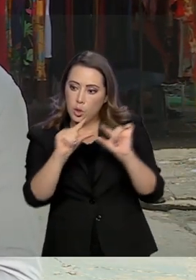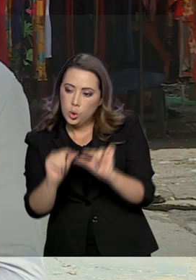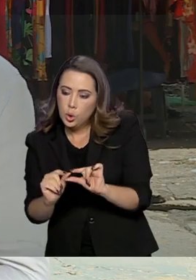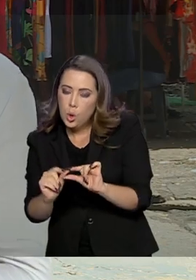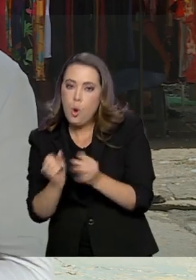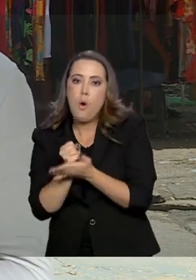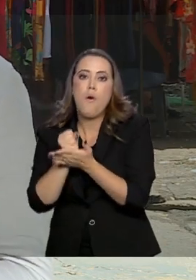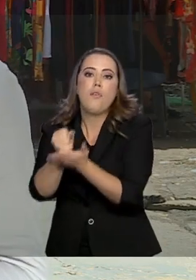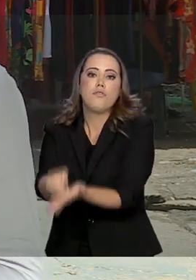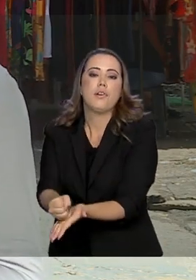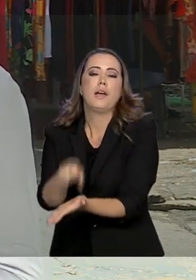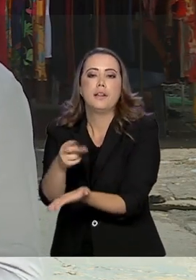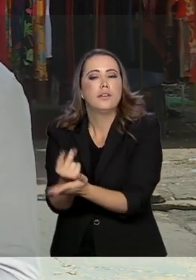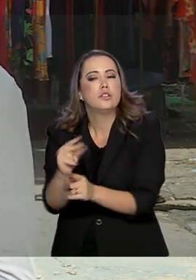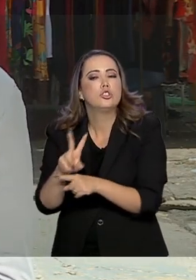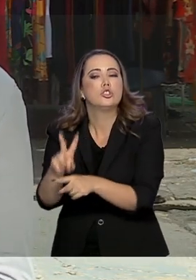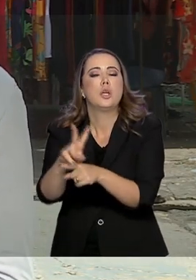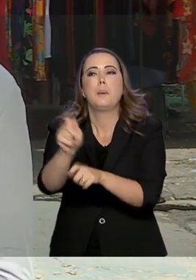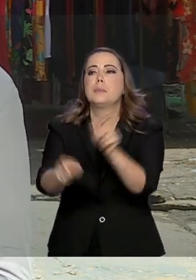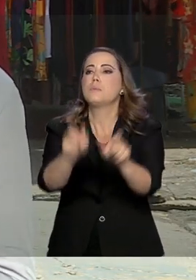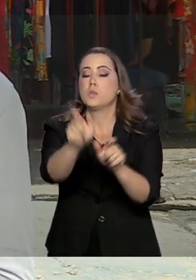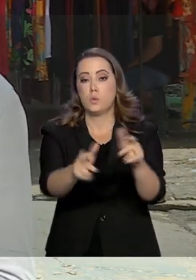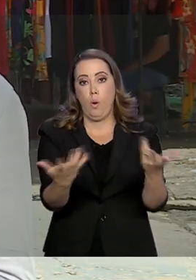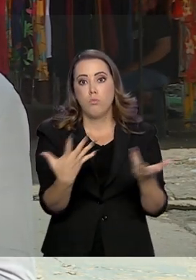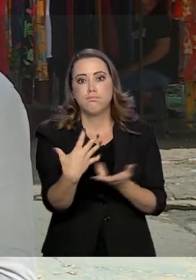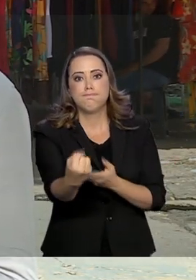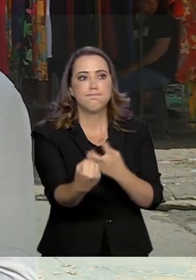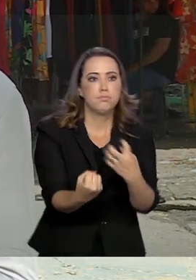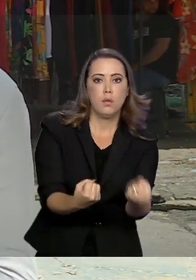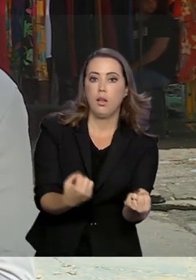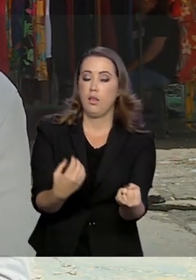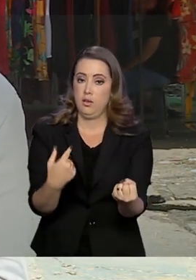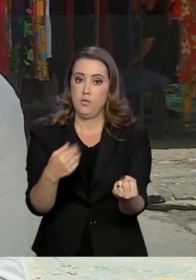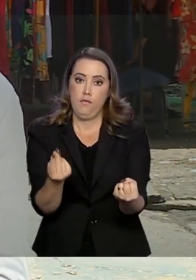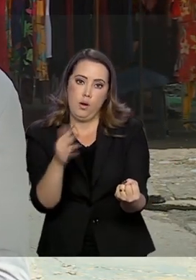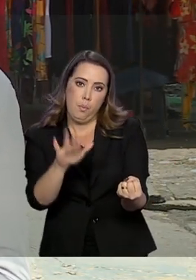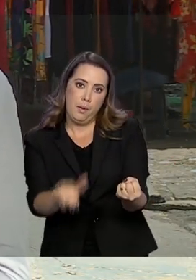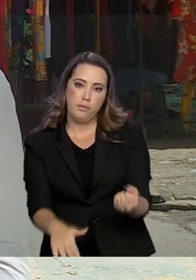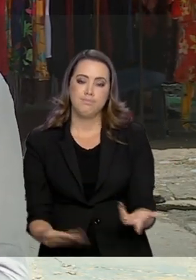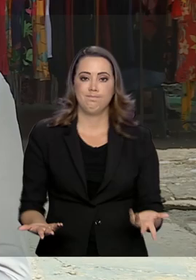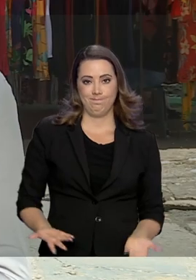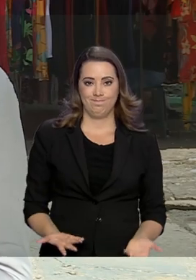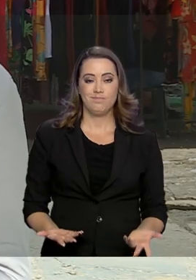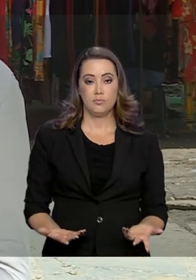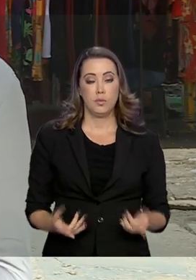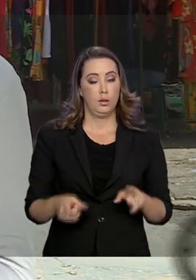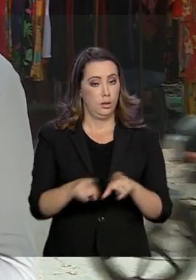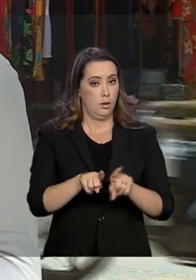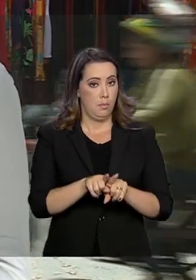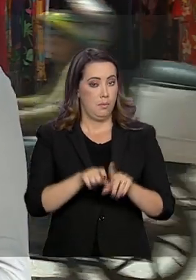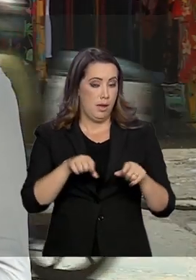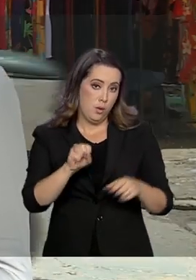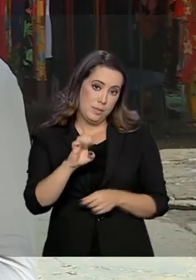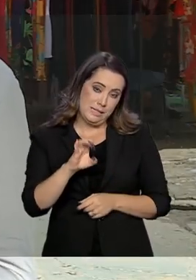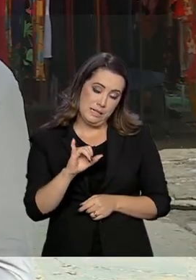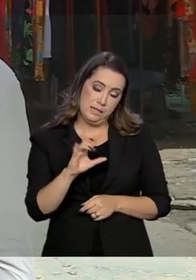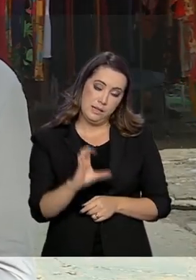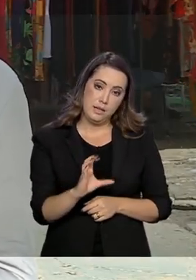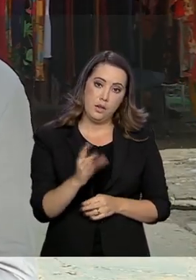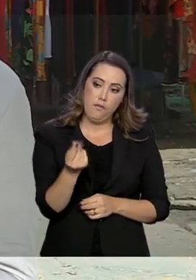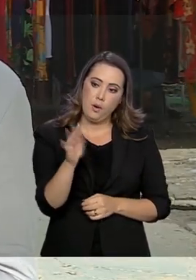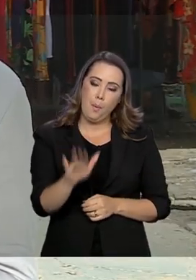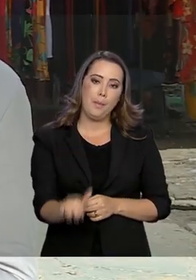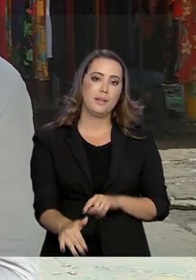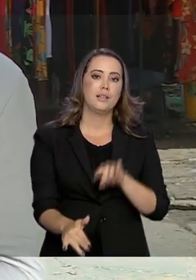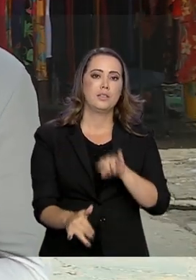disponível para emprestar para o consumidor aumenta, o que acaba tornando o crédito mais barato. Além disso, com a Selic baixa, mais